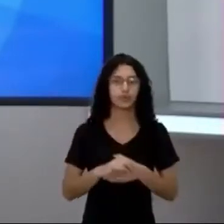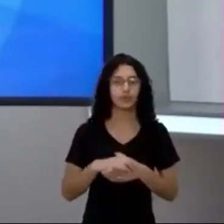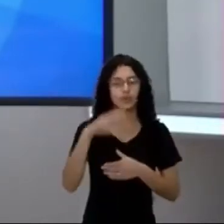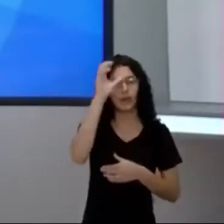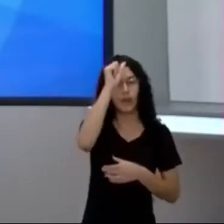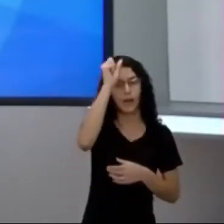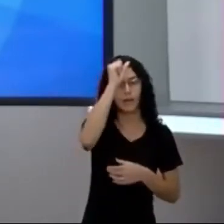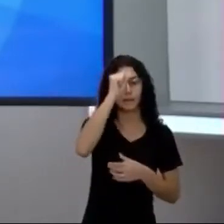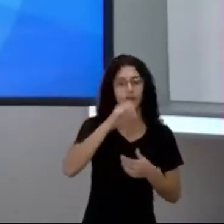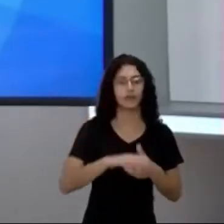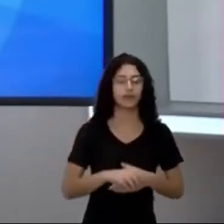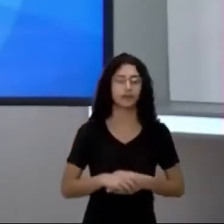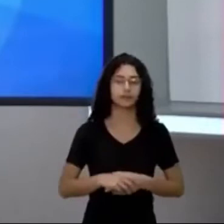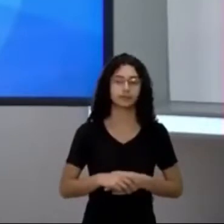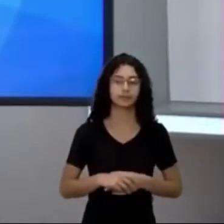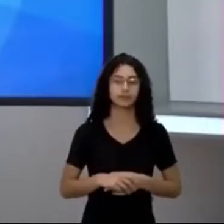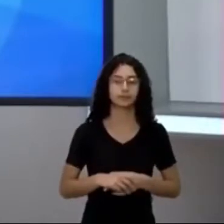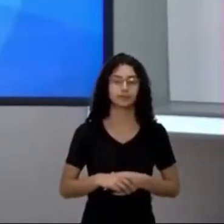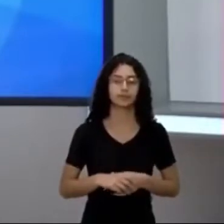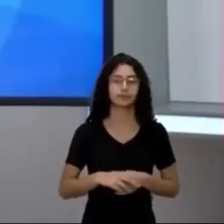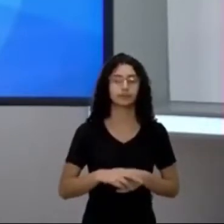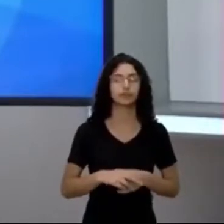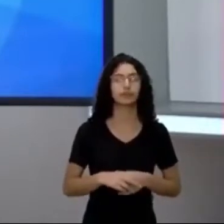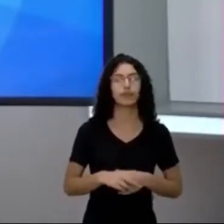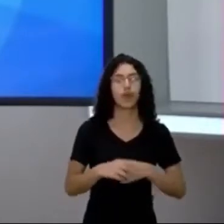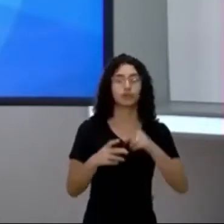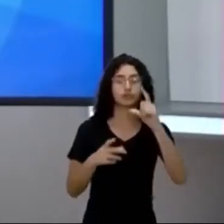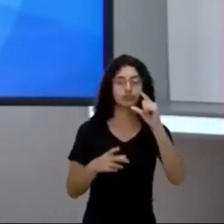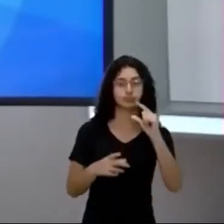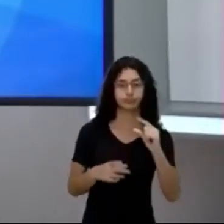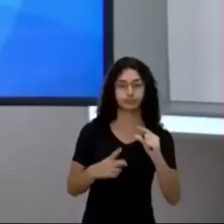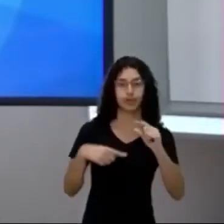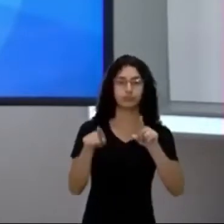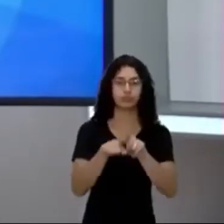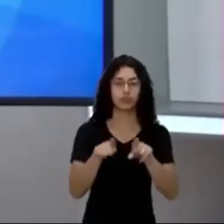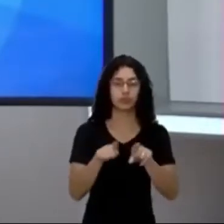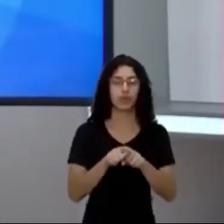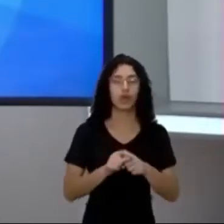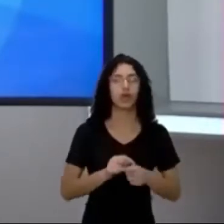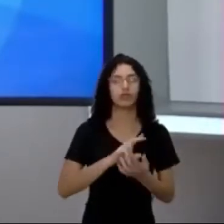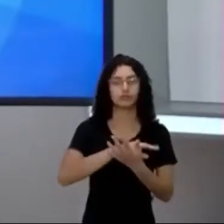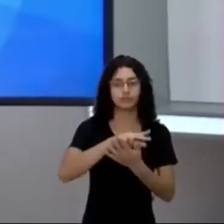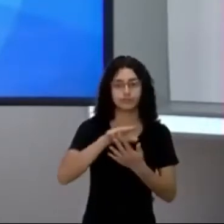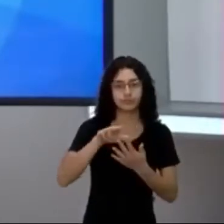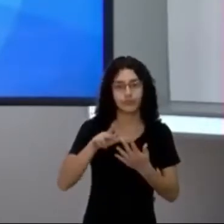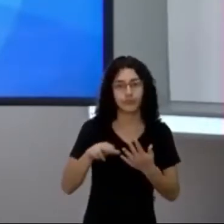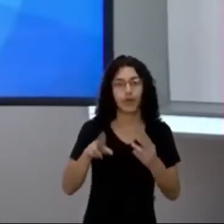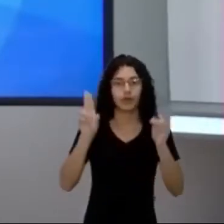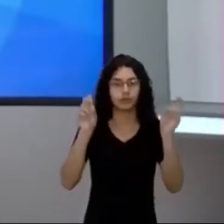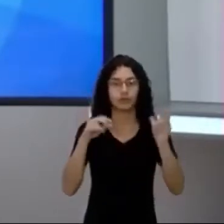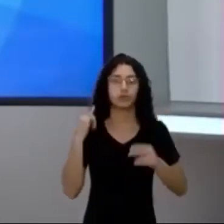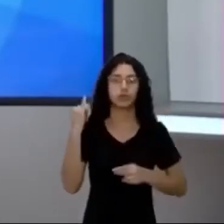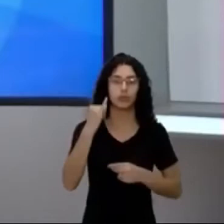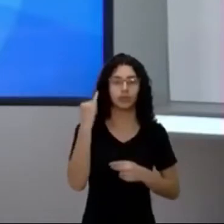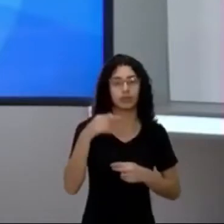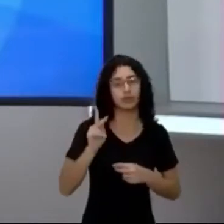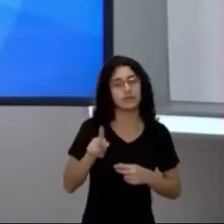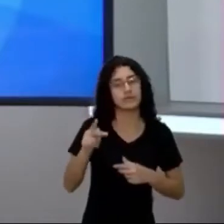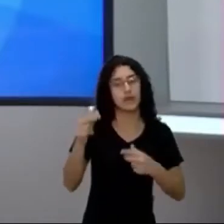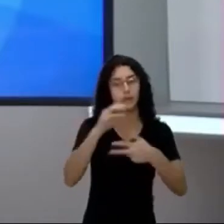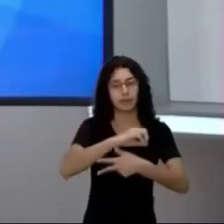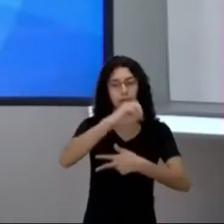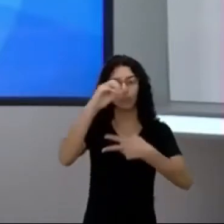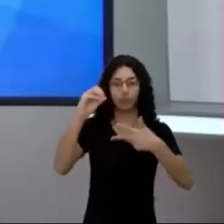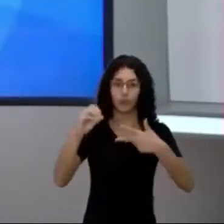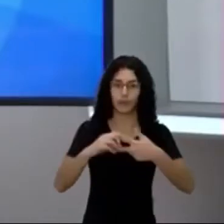ánodos, cátodos, a gente vai aprender sobre ROX, redução. Então são todas coisas muito importantes que caem bastante no